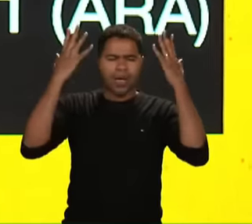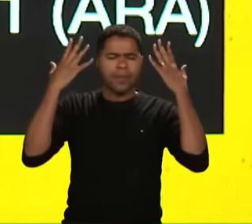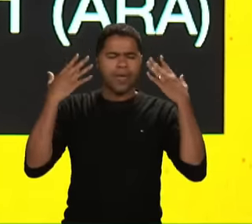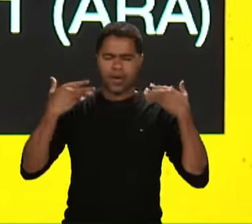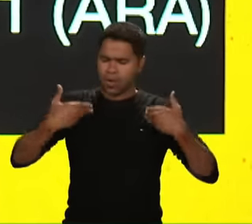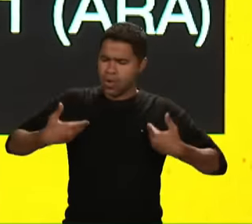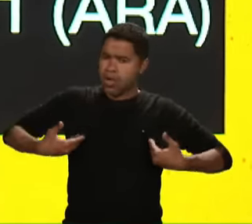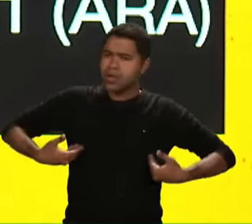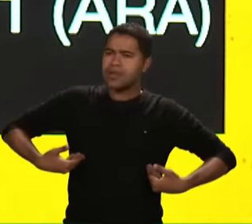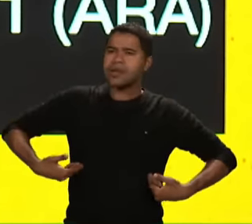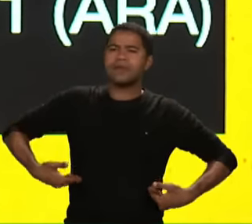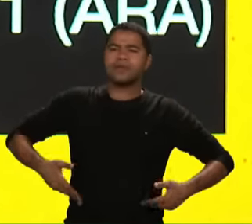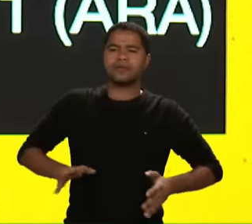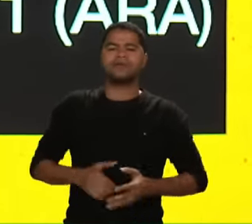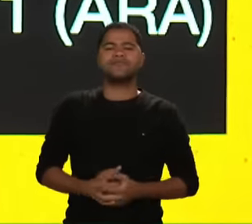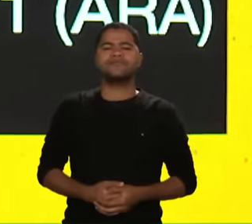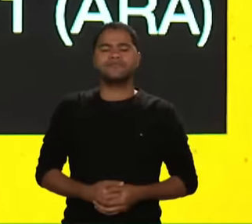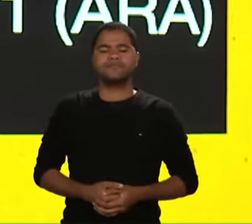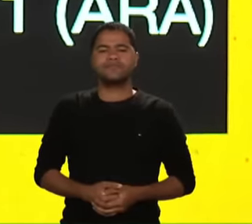grande,